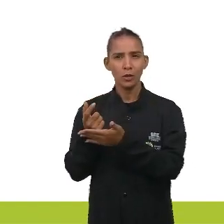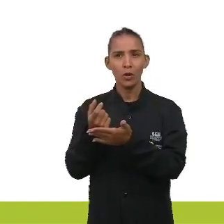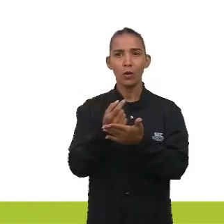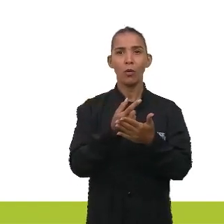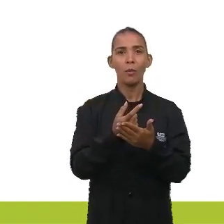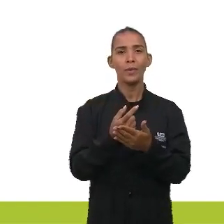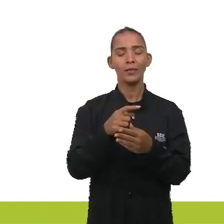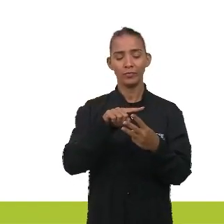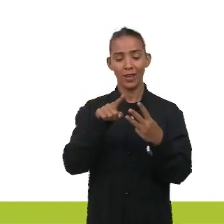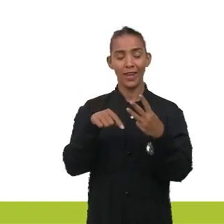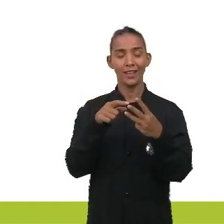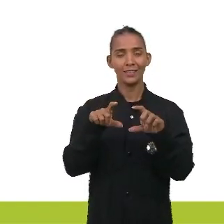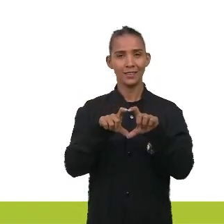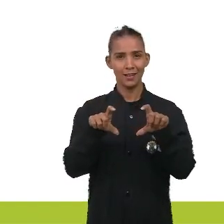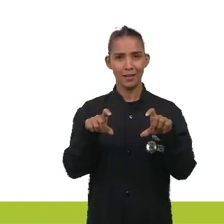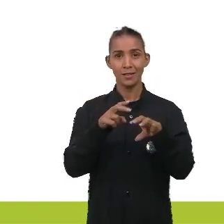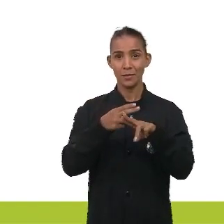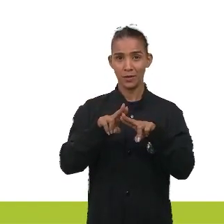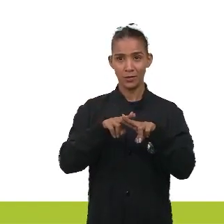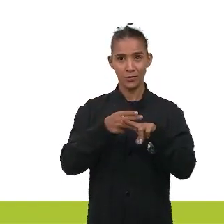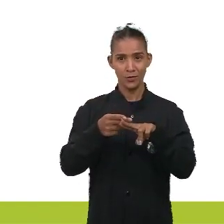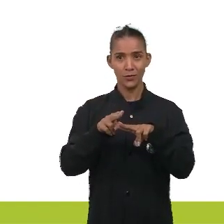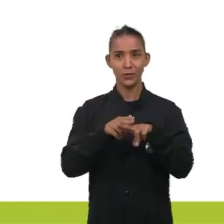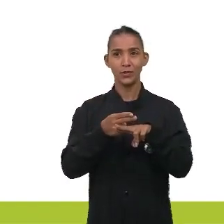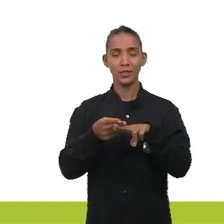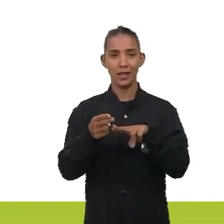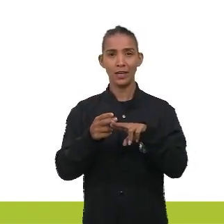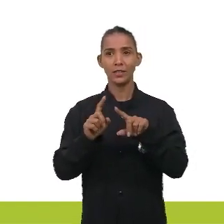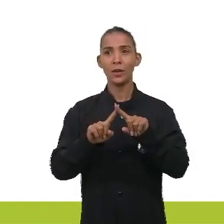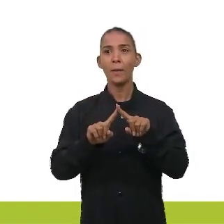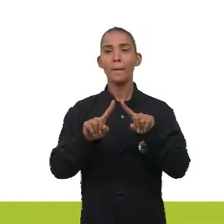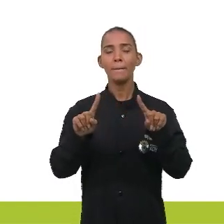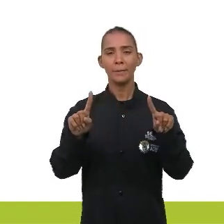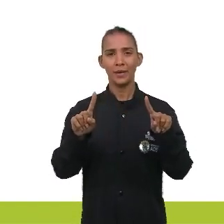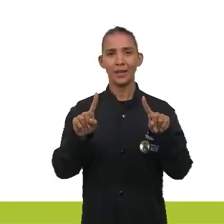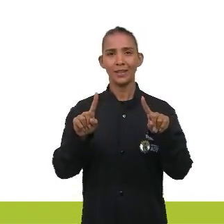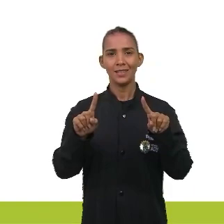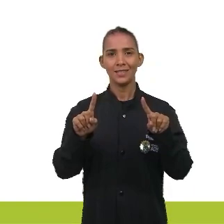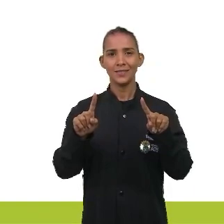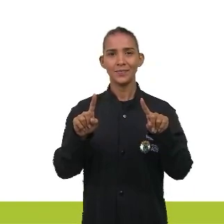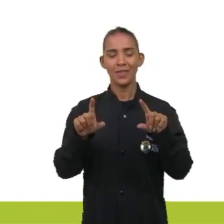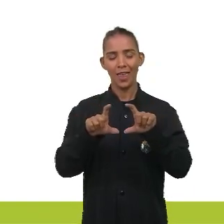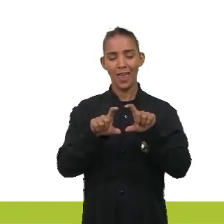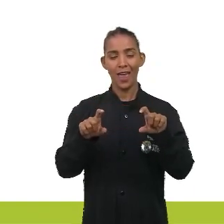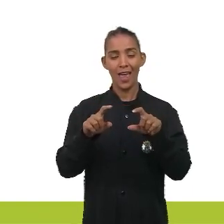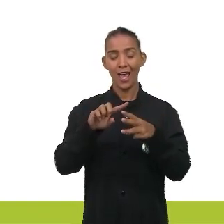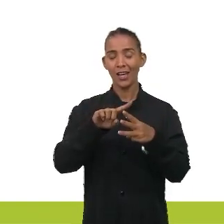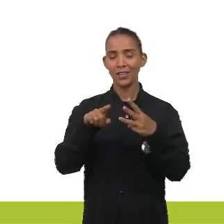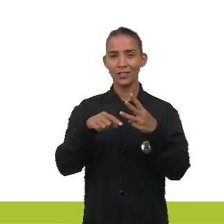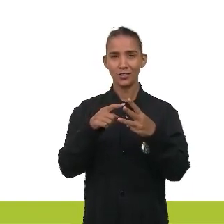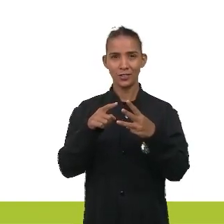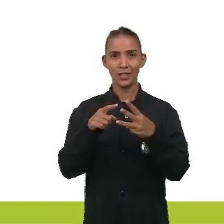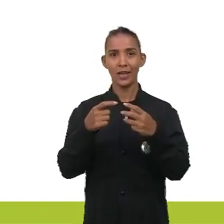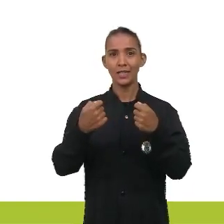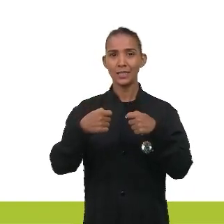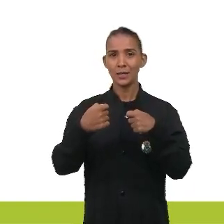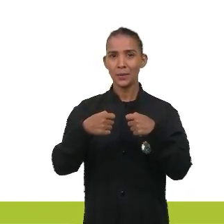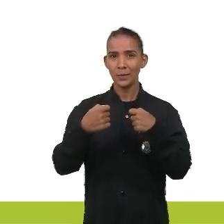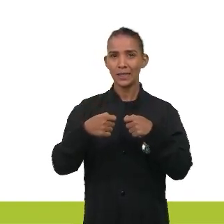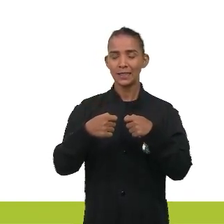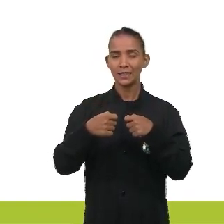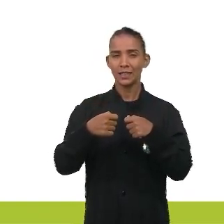3 barras de chocolate, desde que essas fossem de chocolate ao